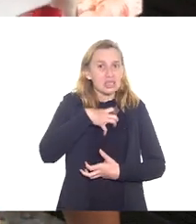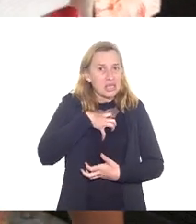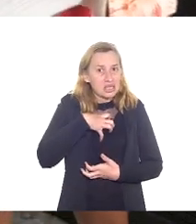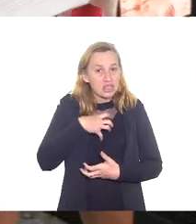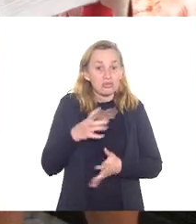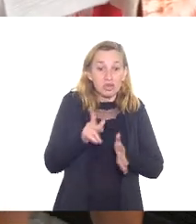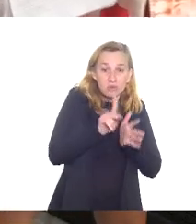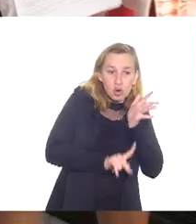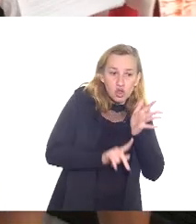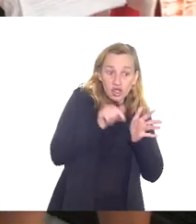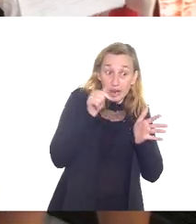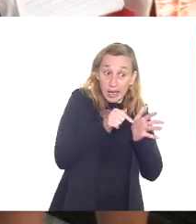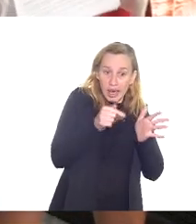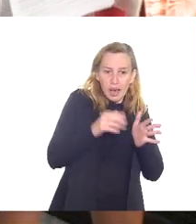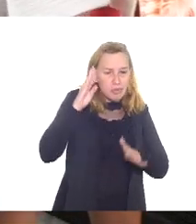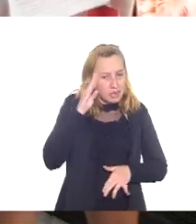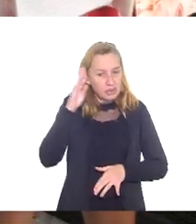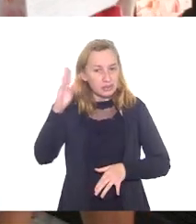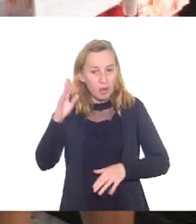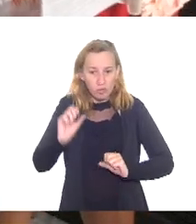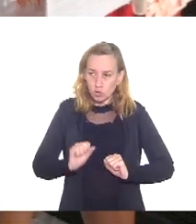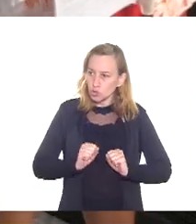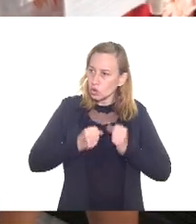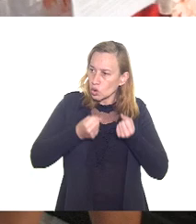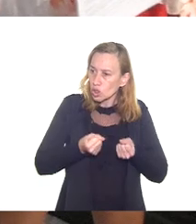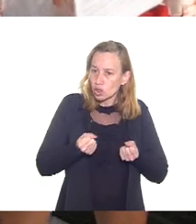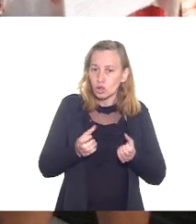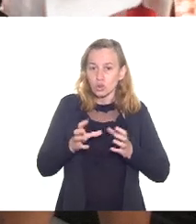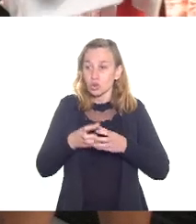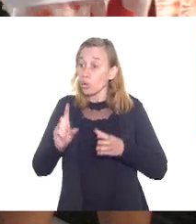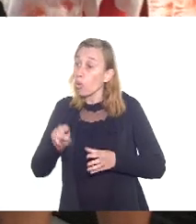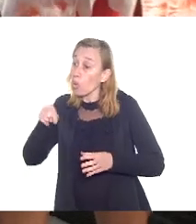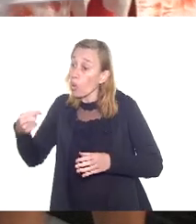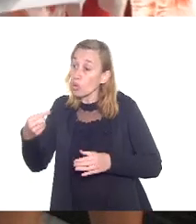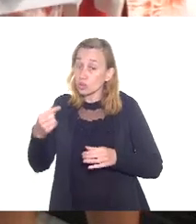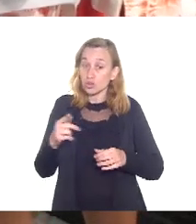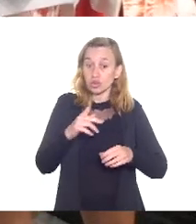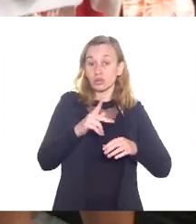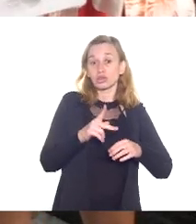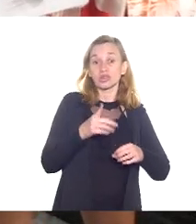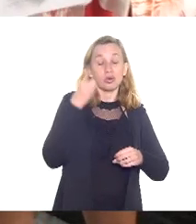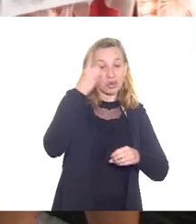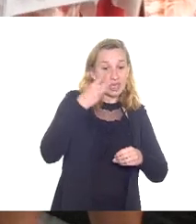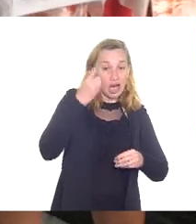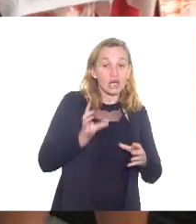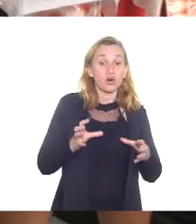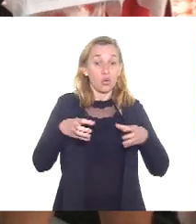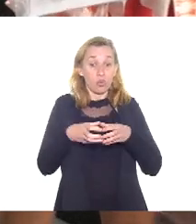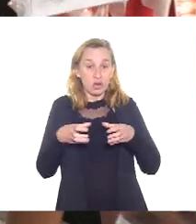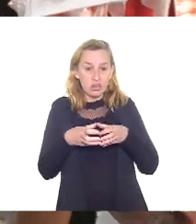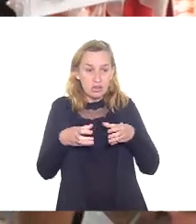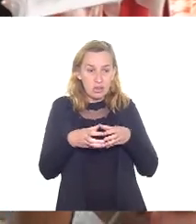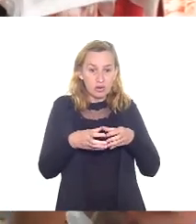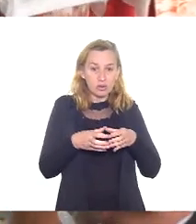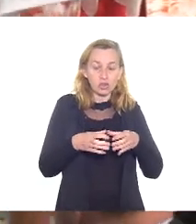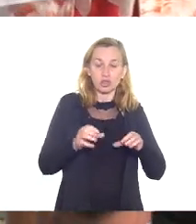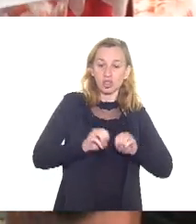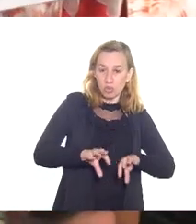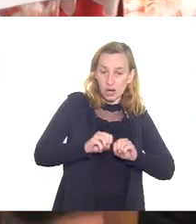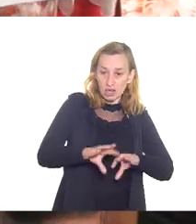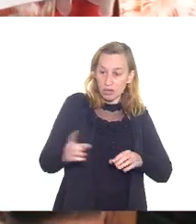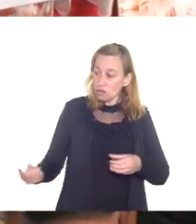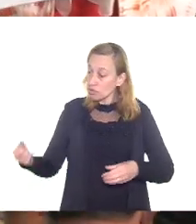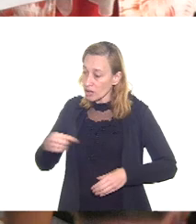que esse projeto é fundamental. Nos esforçamos, junto com outros deputados, com a Comissão de Educação, para que ele fosse enviado à casa, para que ele